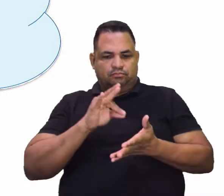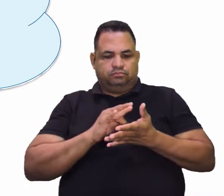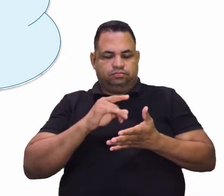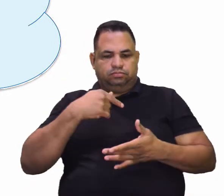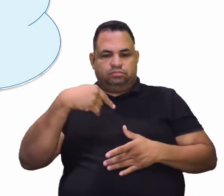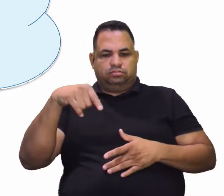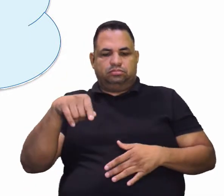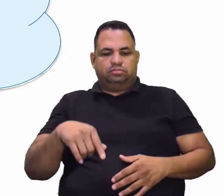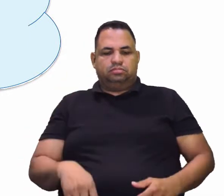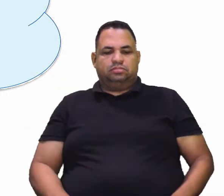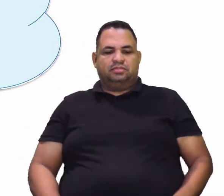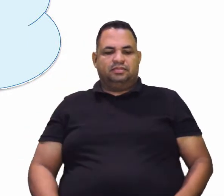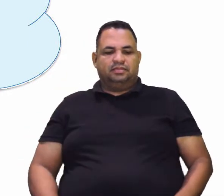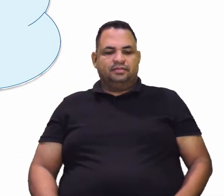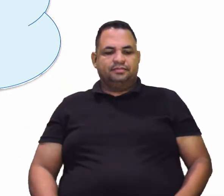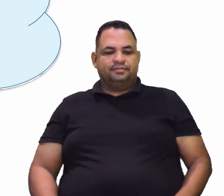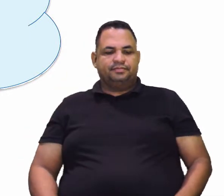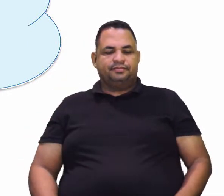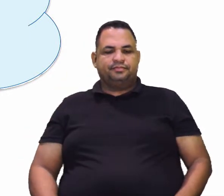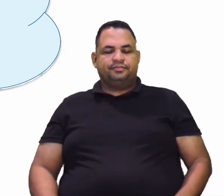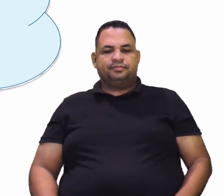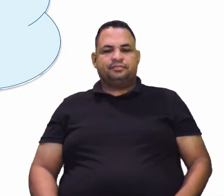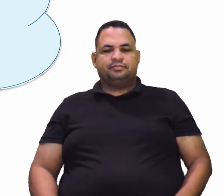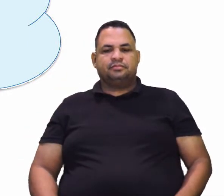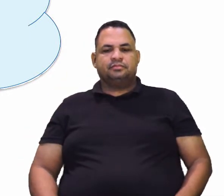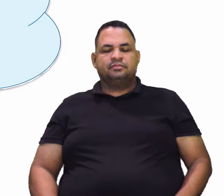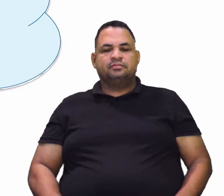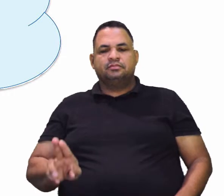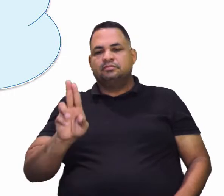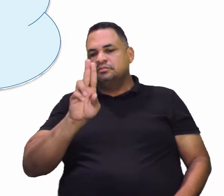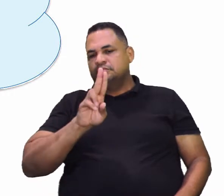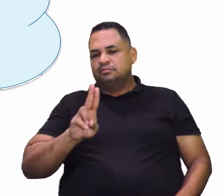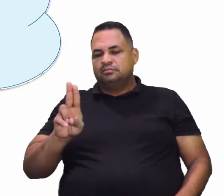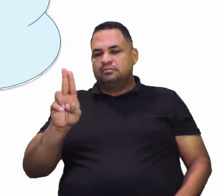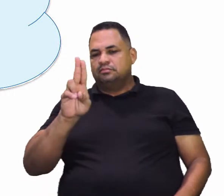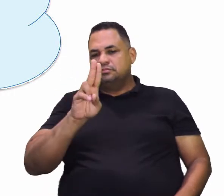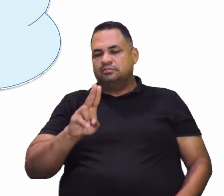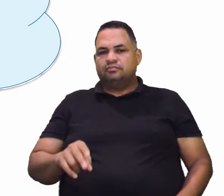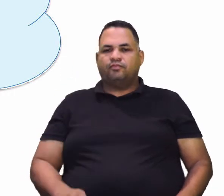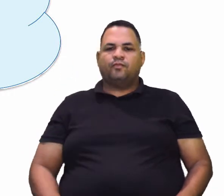indo. Então, assim, esse uso